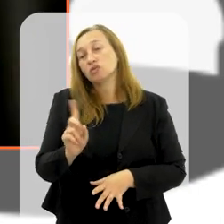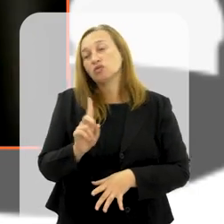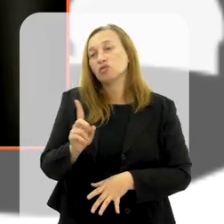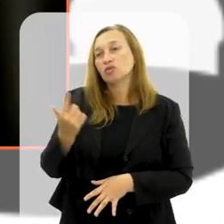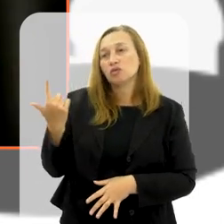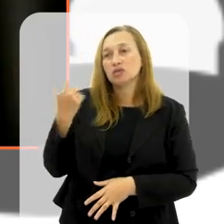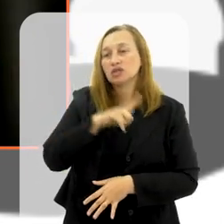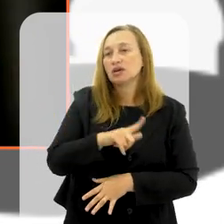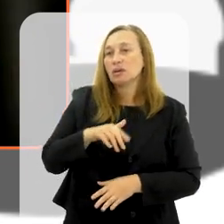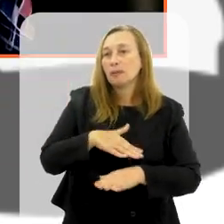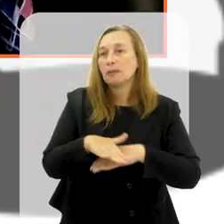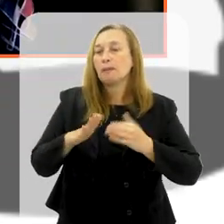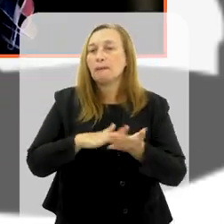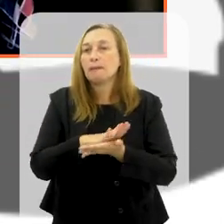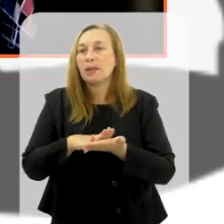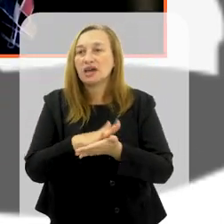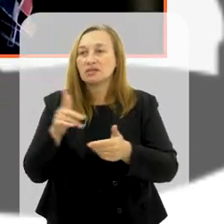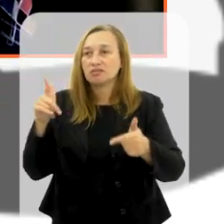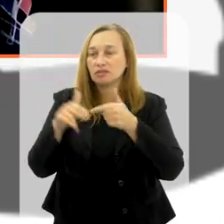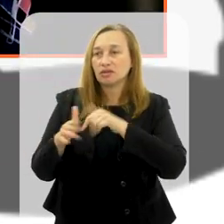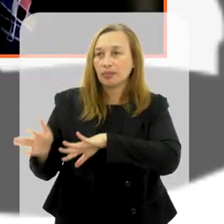mais interferir.